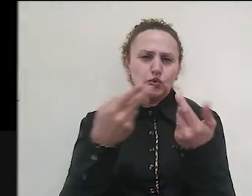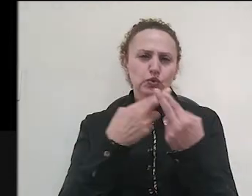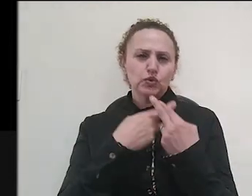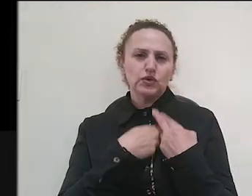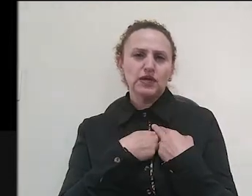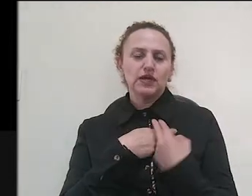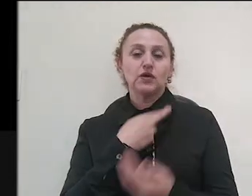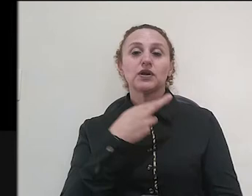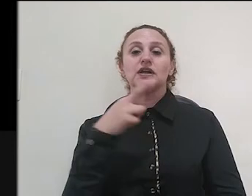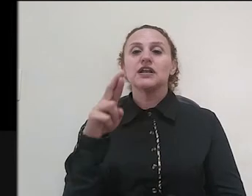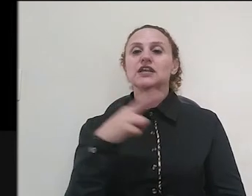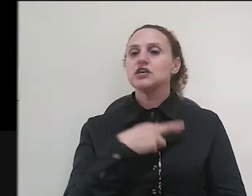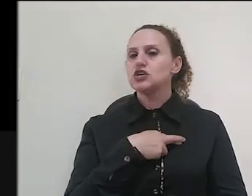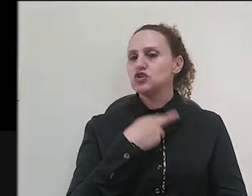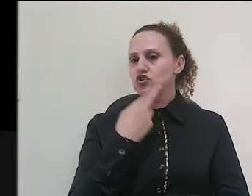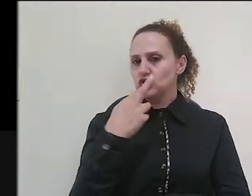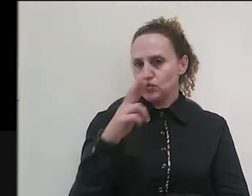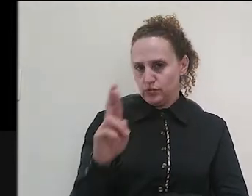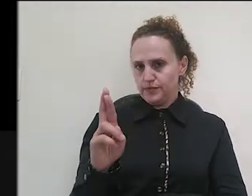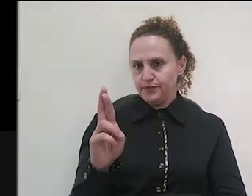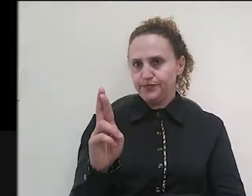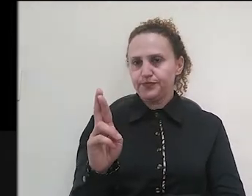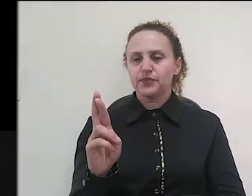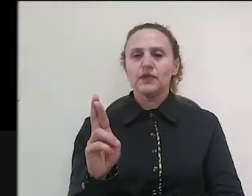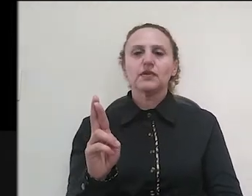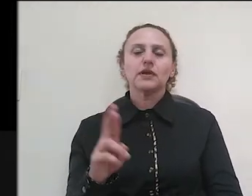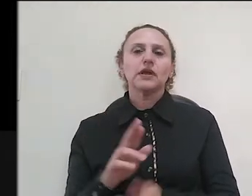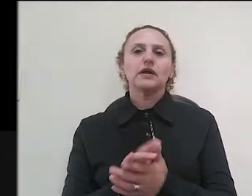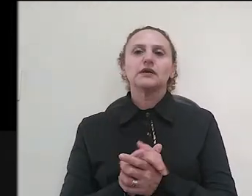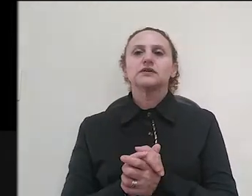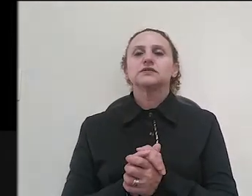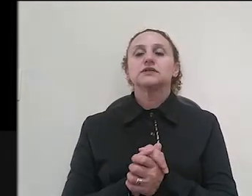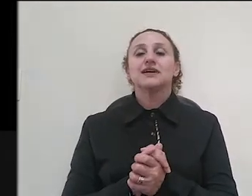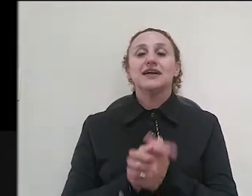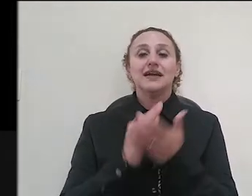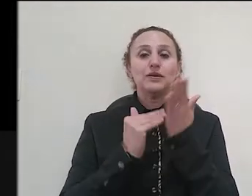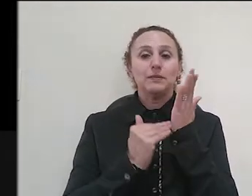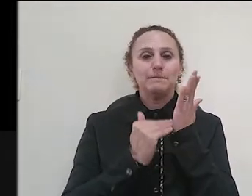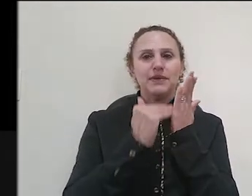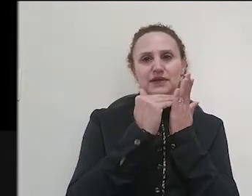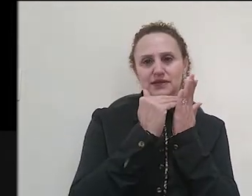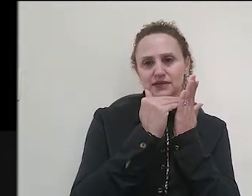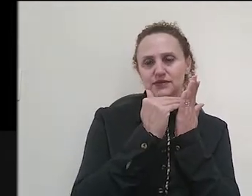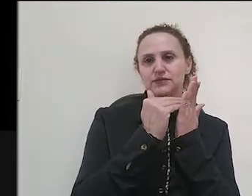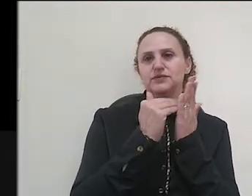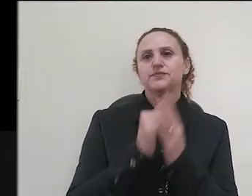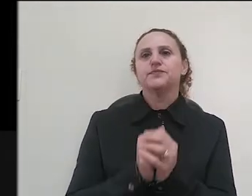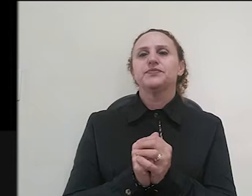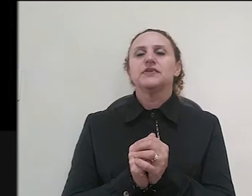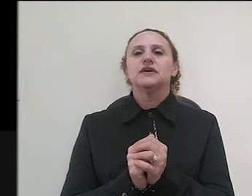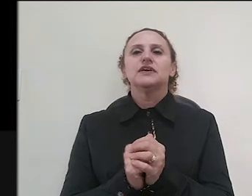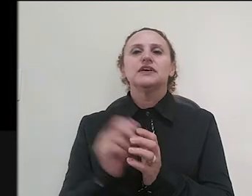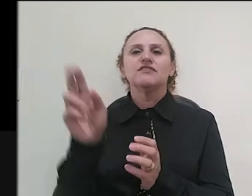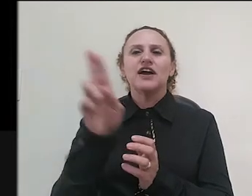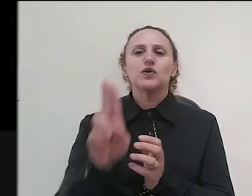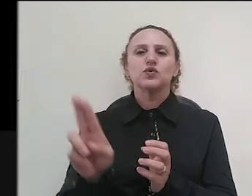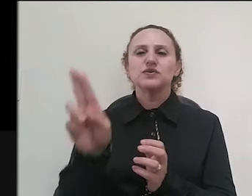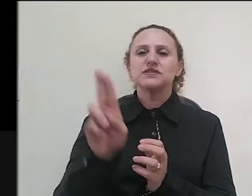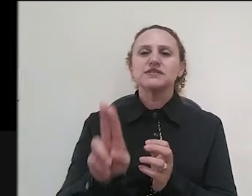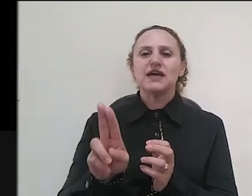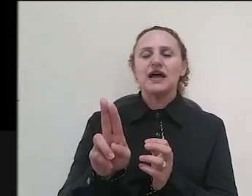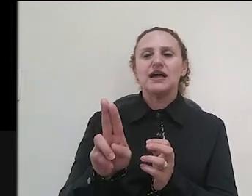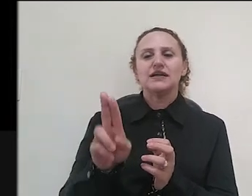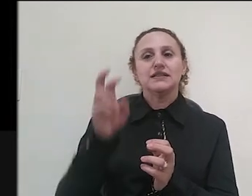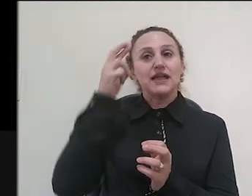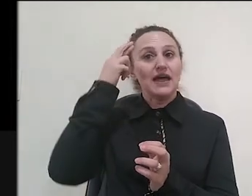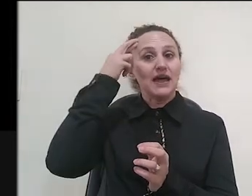nós temos algumas pessoas, né, alguns intelectuais, nesse período que nós chamamos de Renascimento, que vão se utilizar da razão, que vão